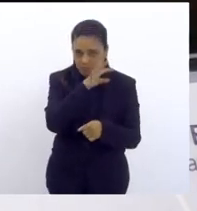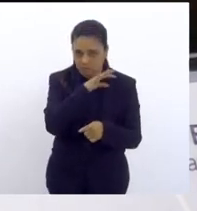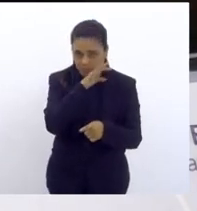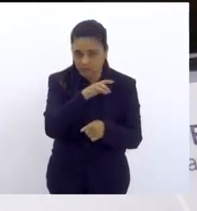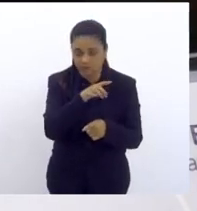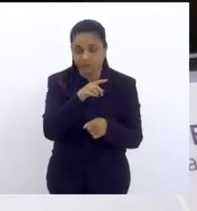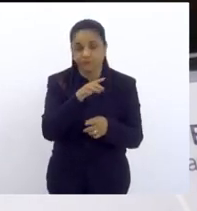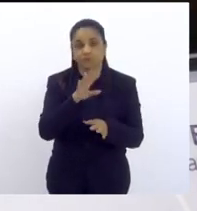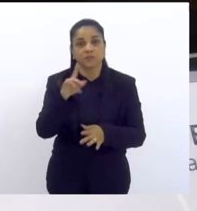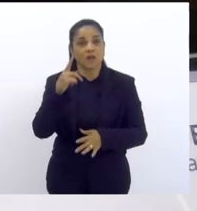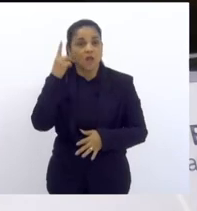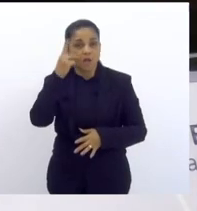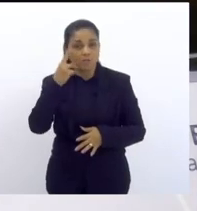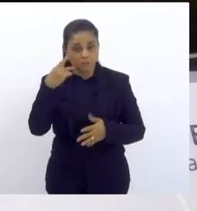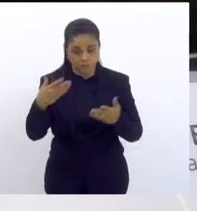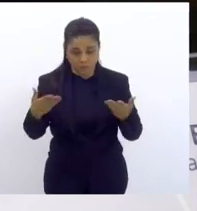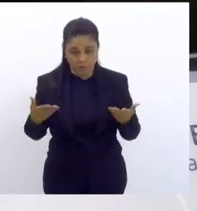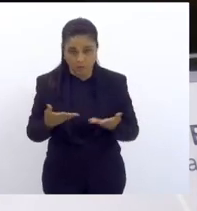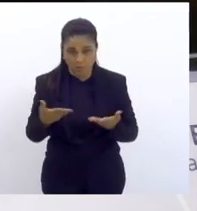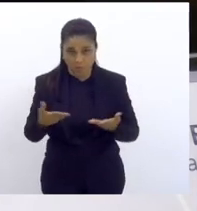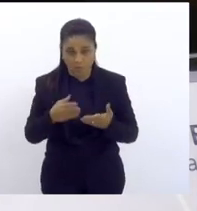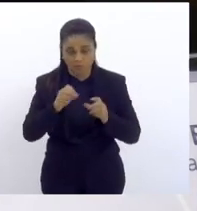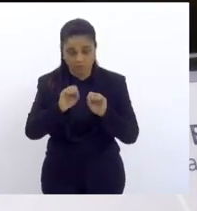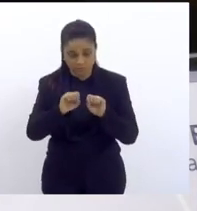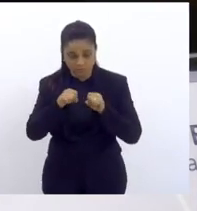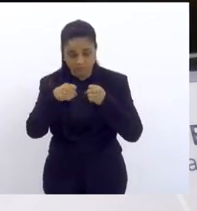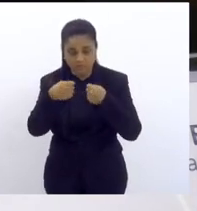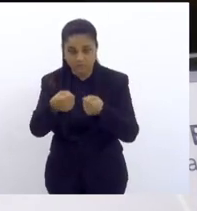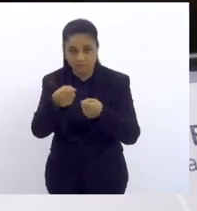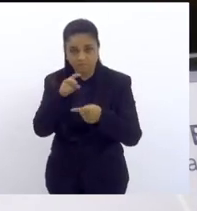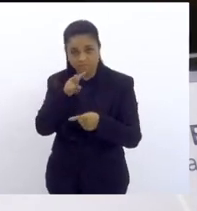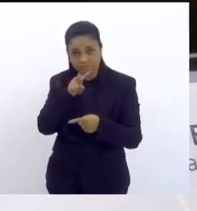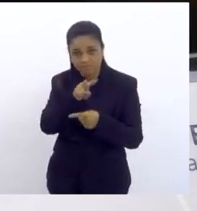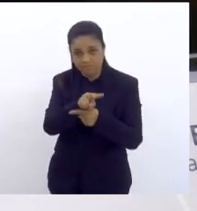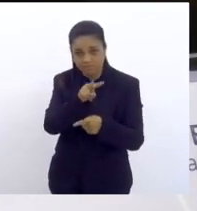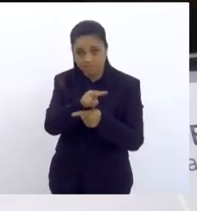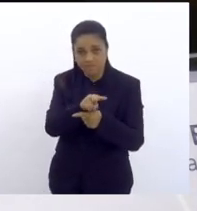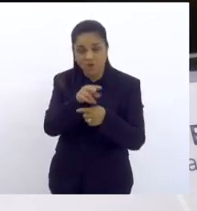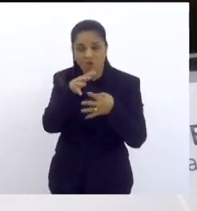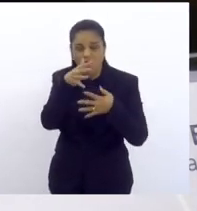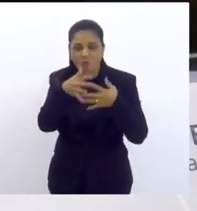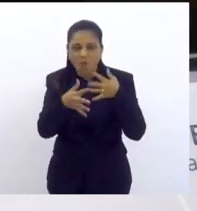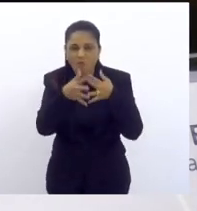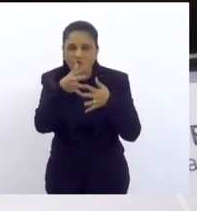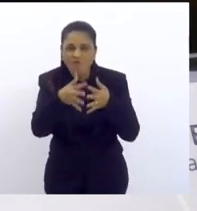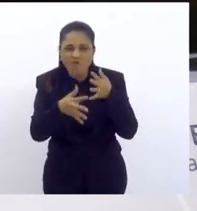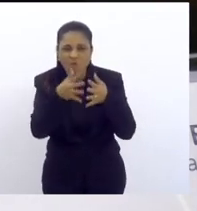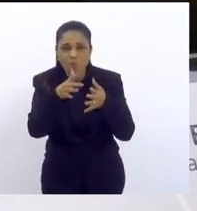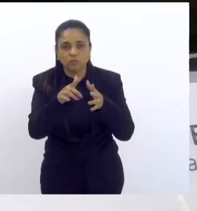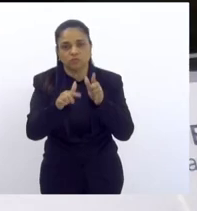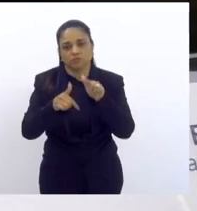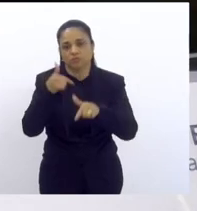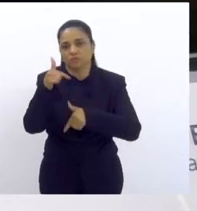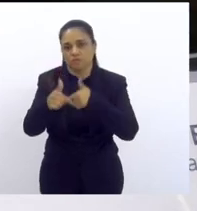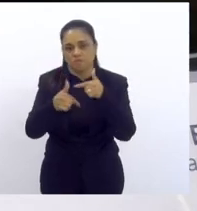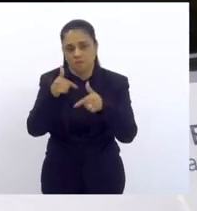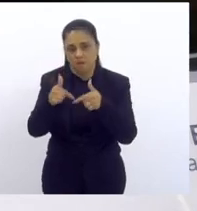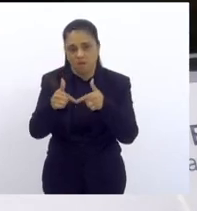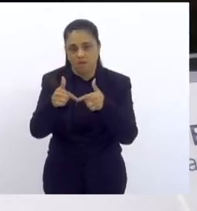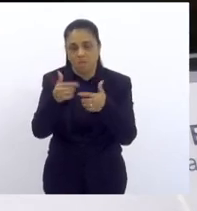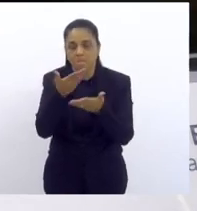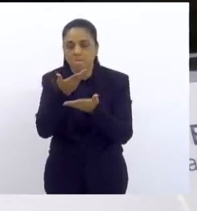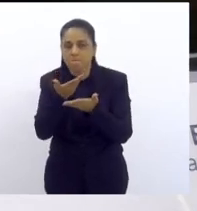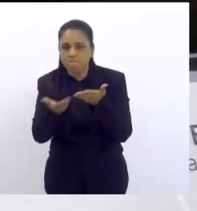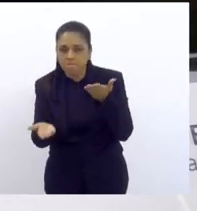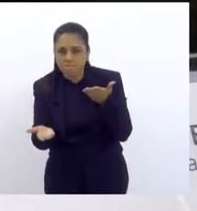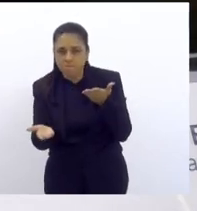na política atual voltada proteção e defesa animal por vezes se confundem estas iniciativas perdemos energia